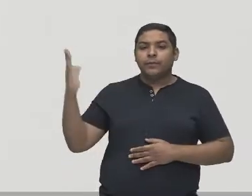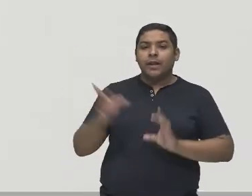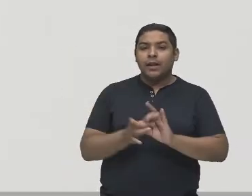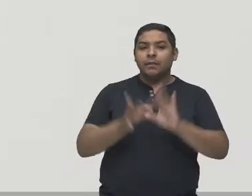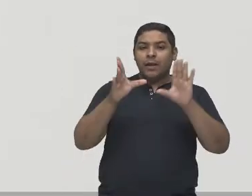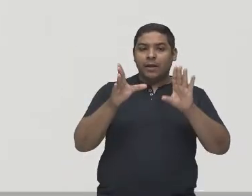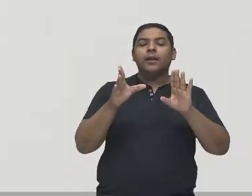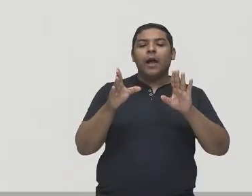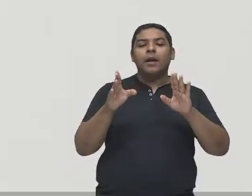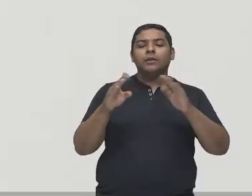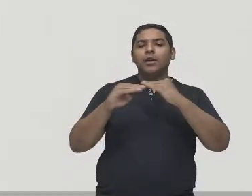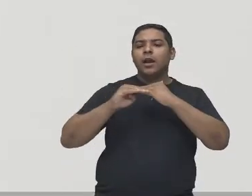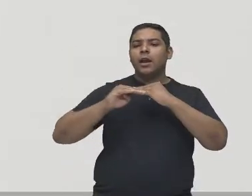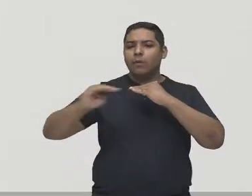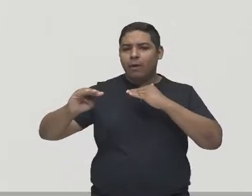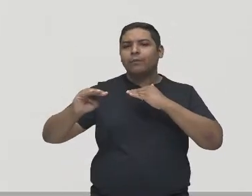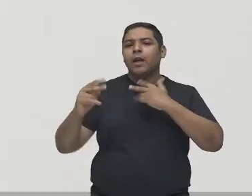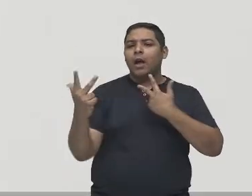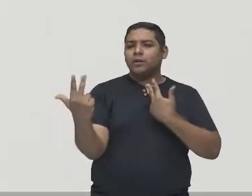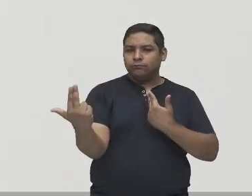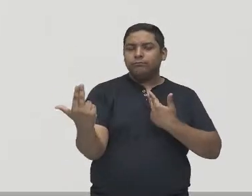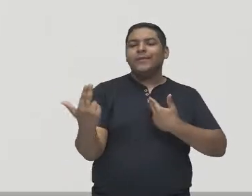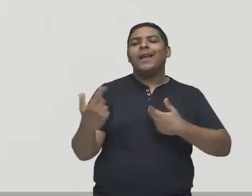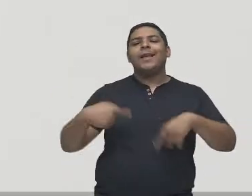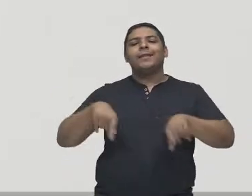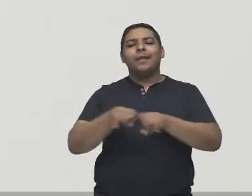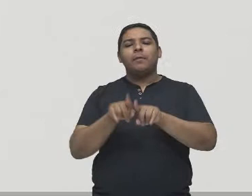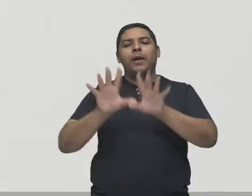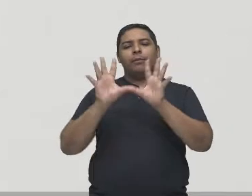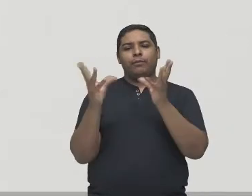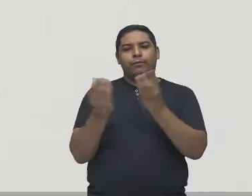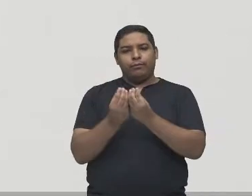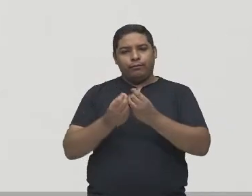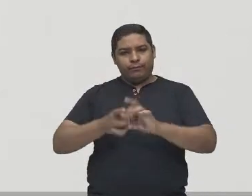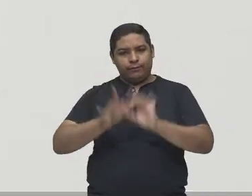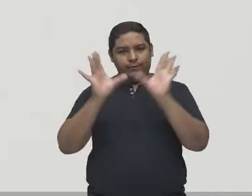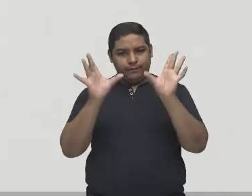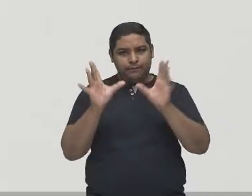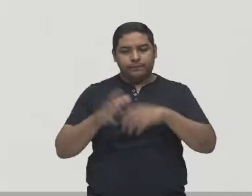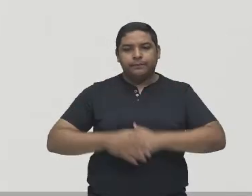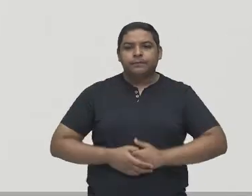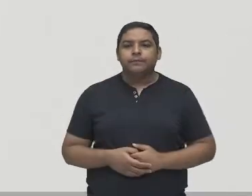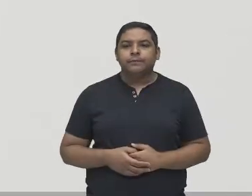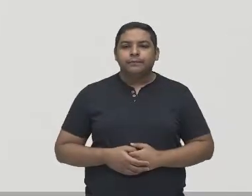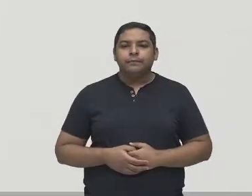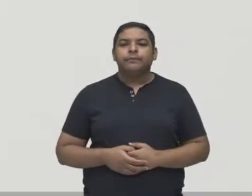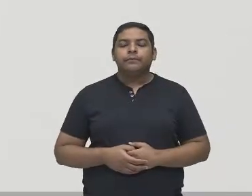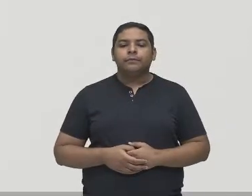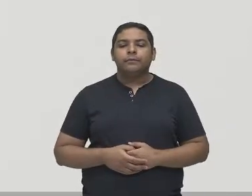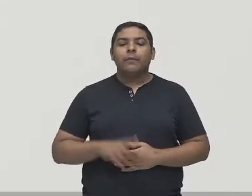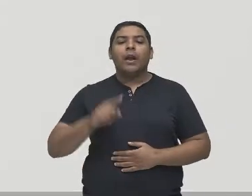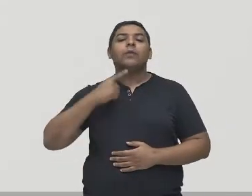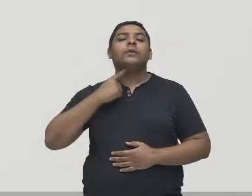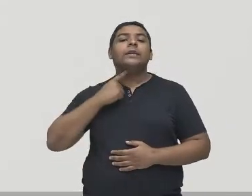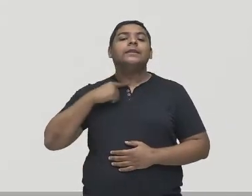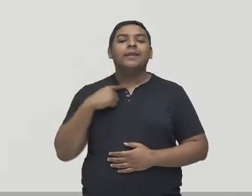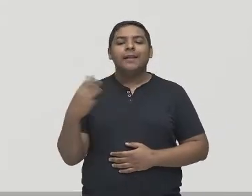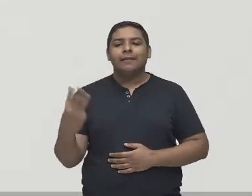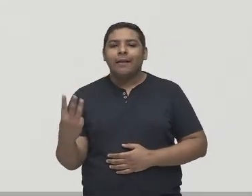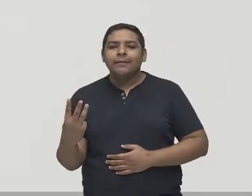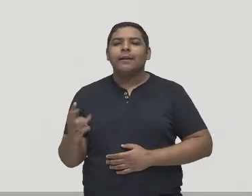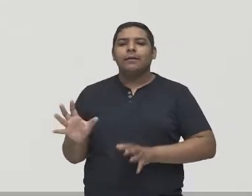Liberdade, igualdade e fraternidade. Ele resumia os desejos do terceiro Estado. Participação na vida política,